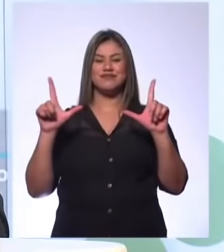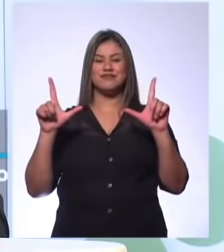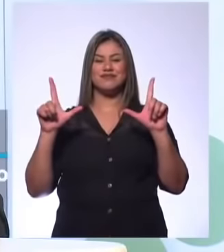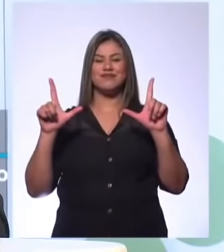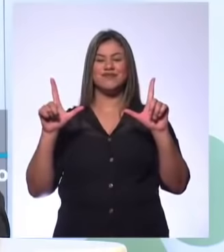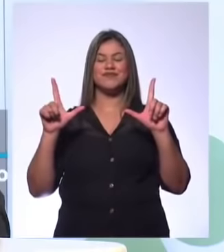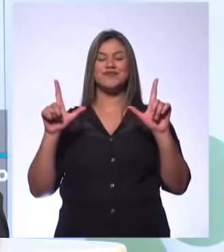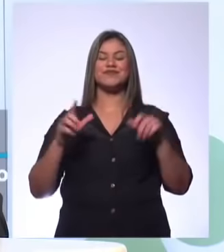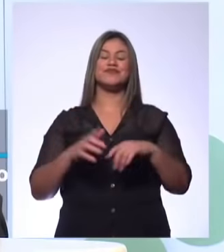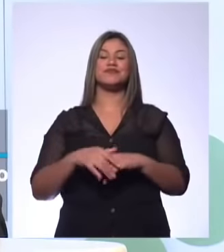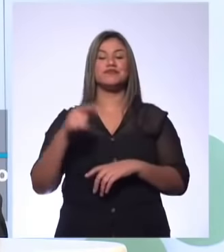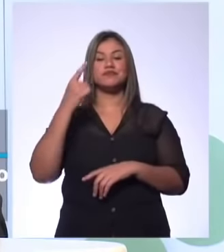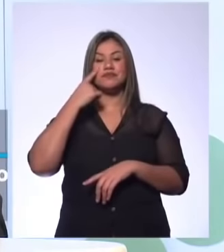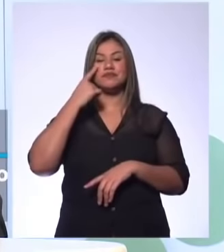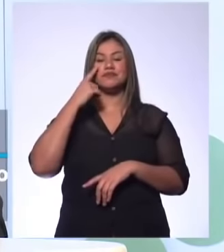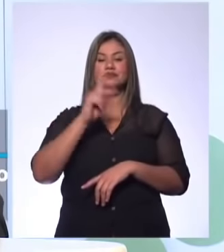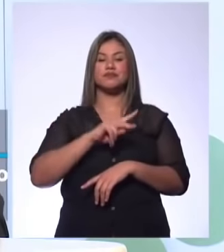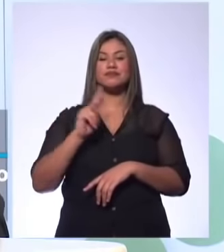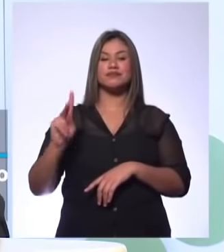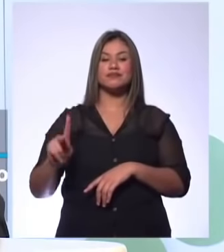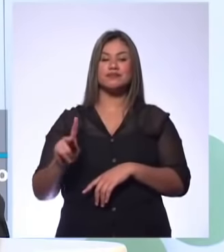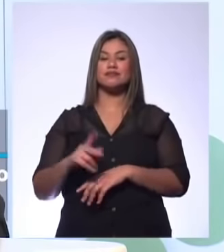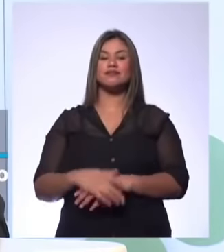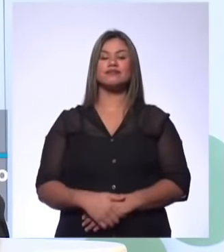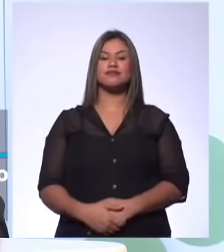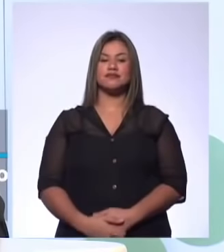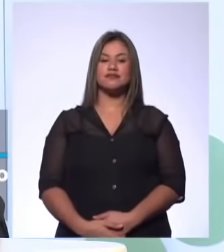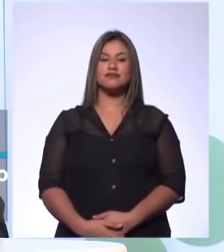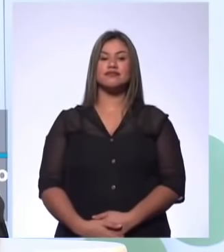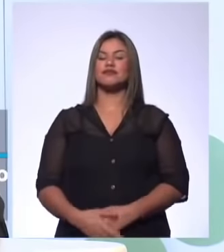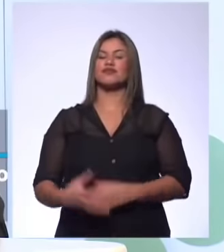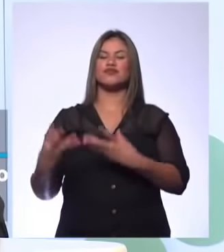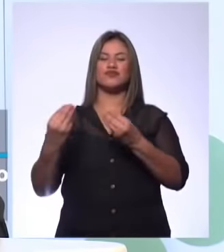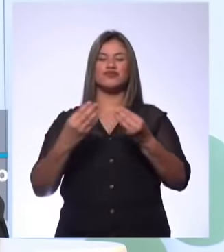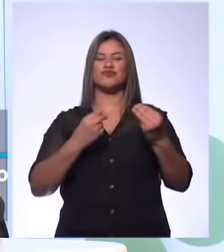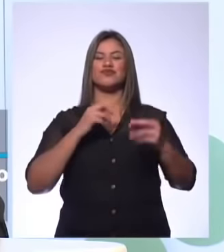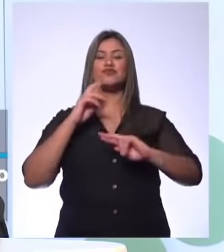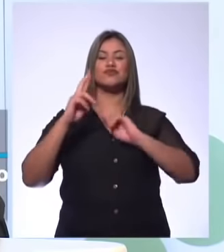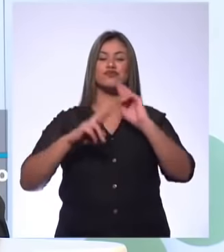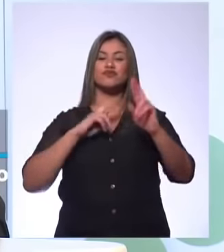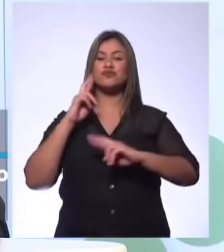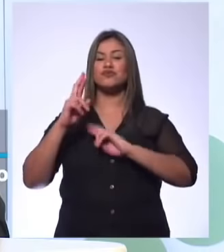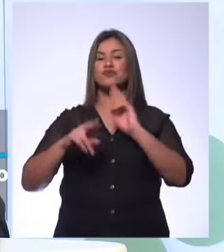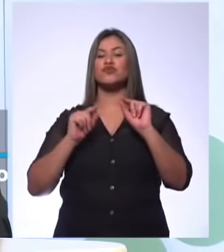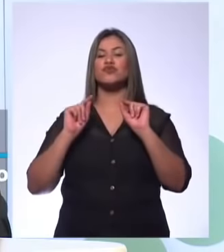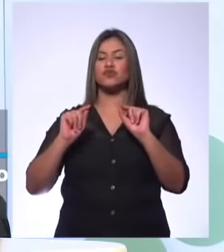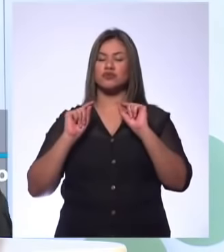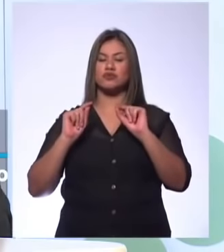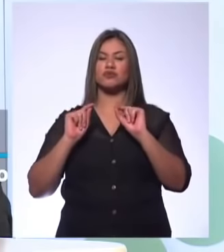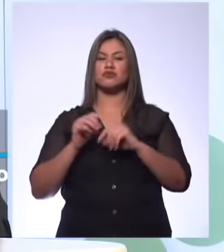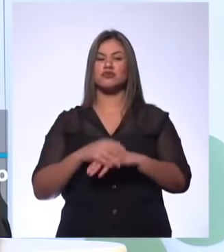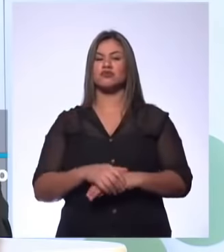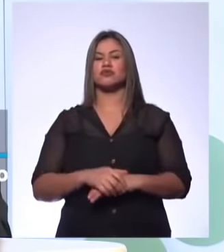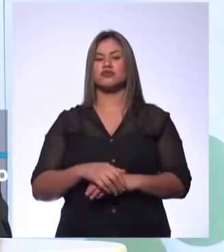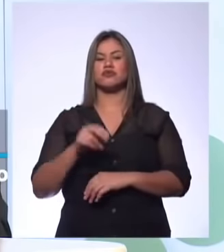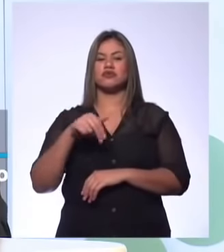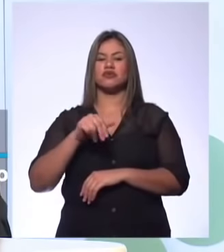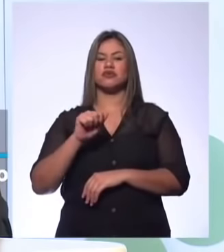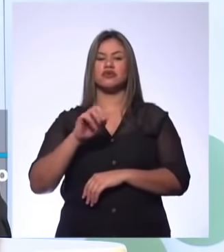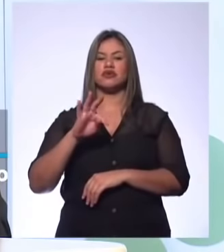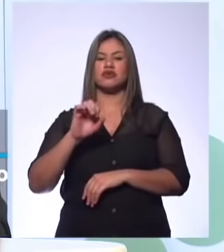Voltamos. Olha só, professora Janaína, a garotada aqui está colocando, né, a